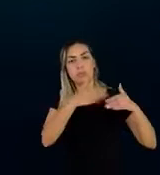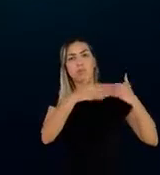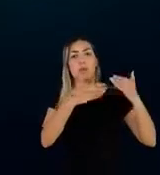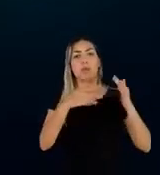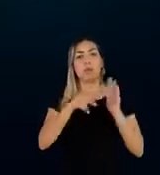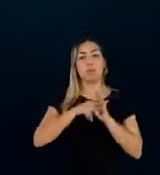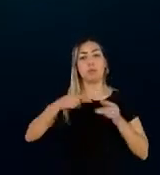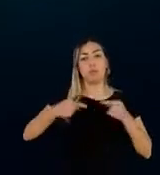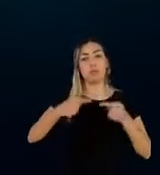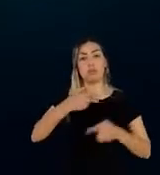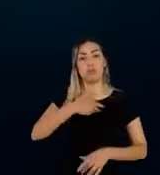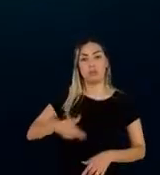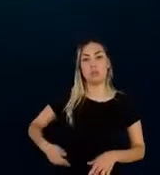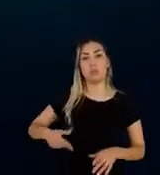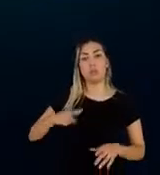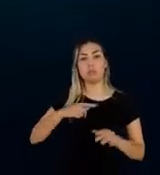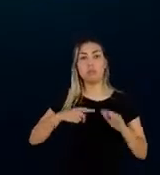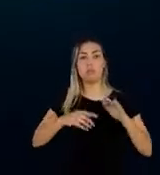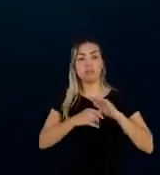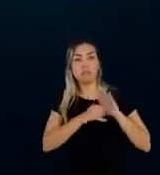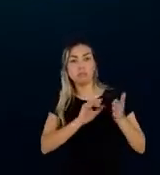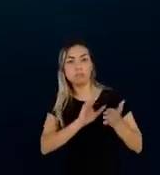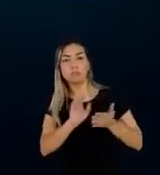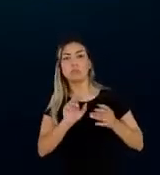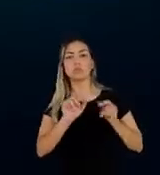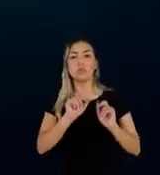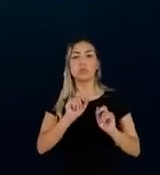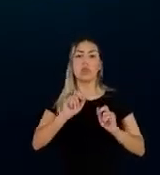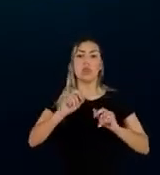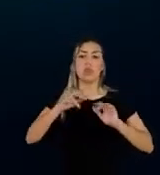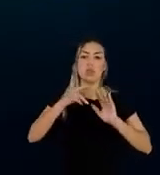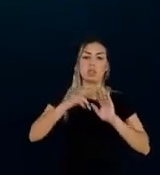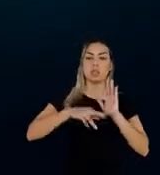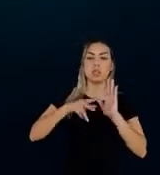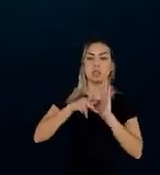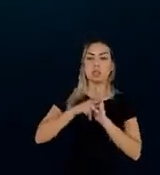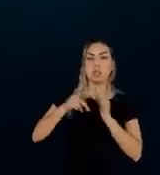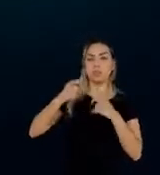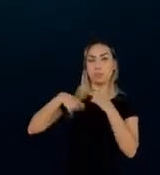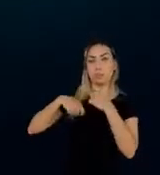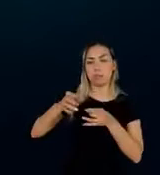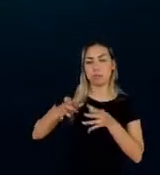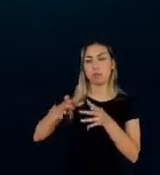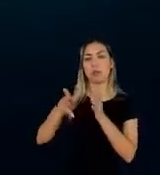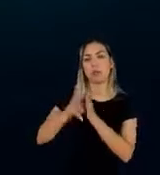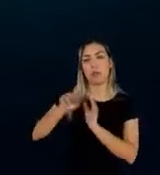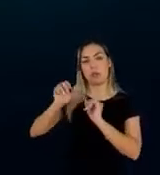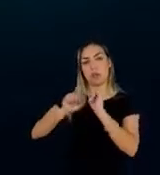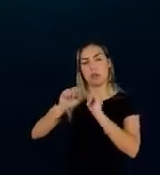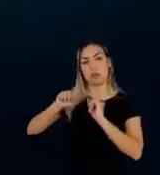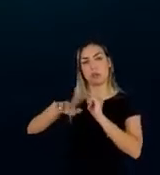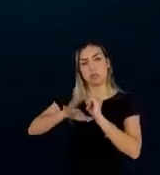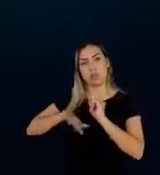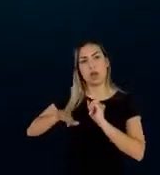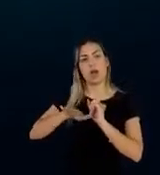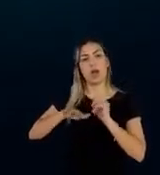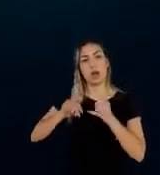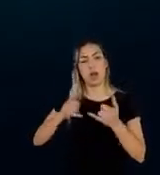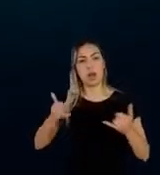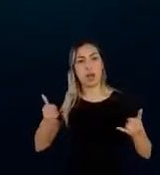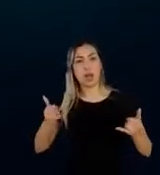financiamento a receita operacional das empresas do setor elétrico. E essa lei também,